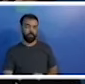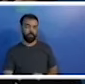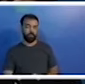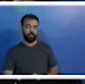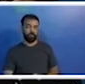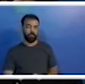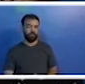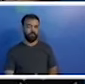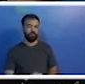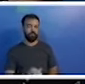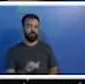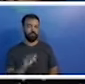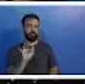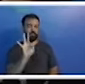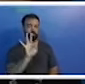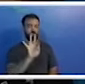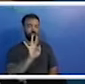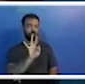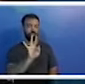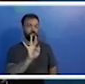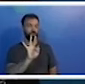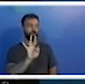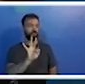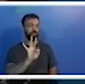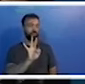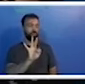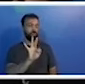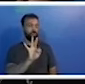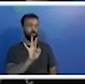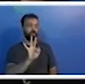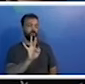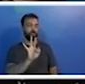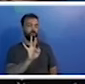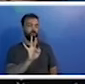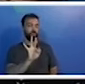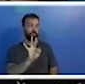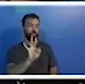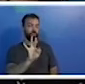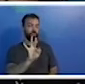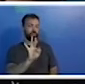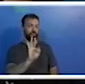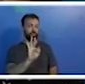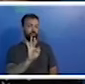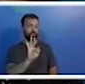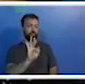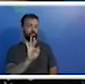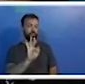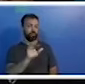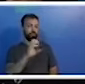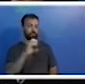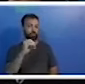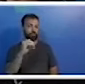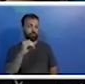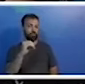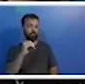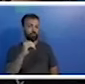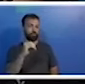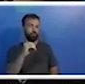entre os dentes é a letra F ordem e vai ficar só com